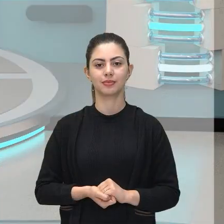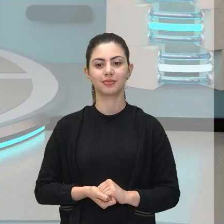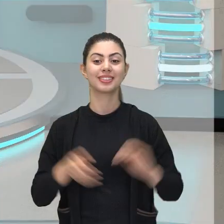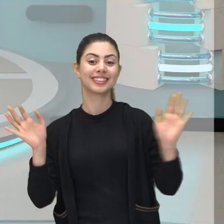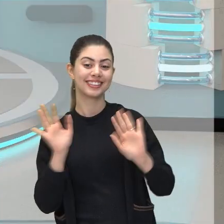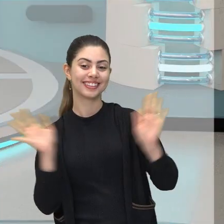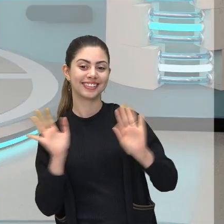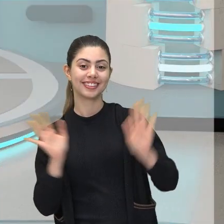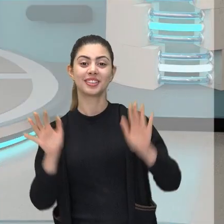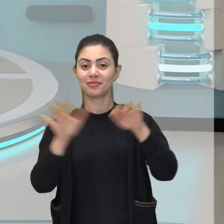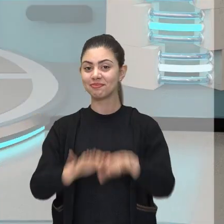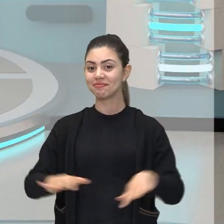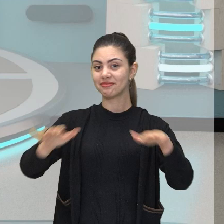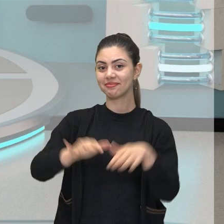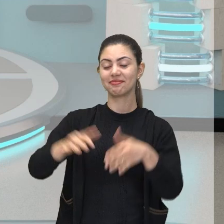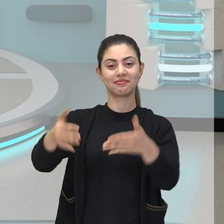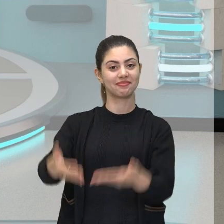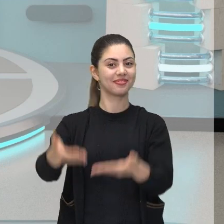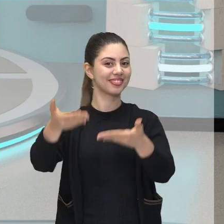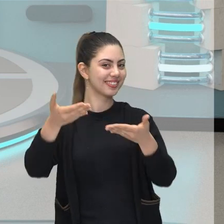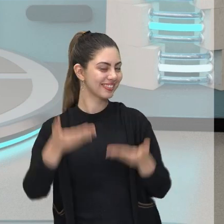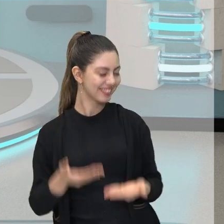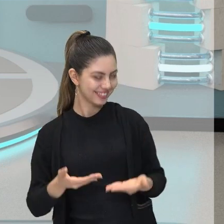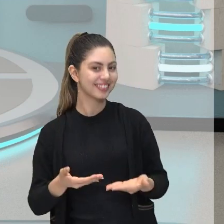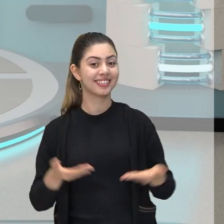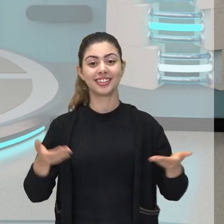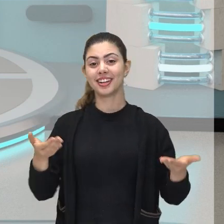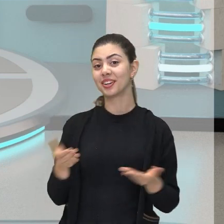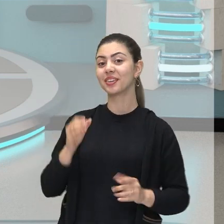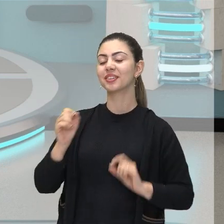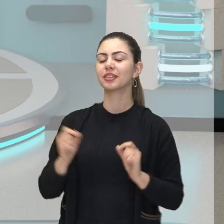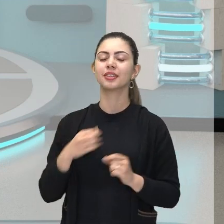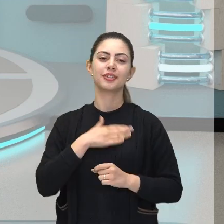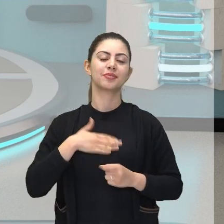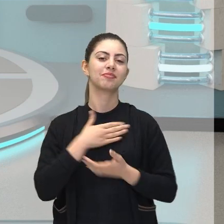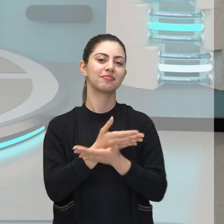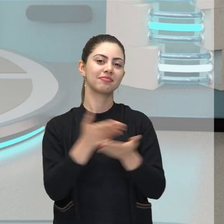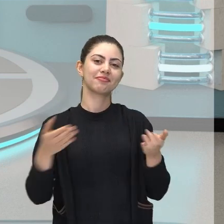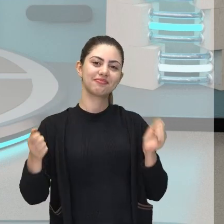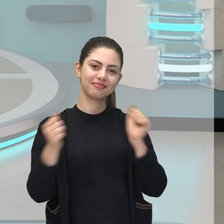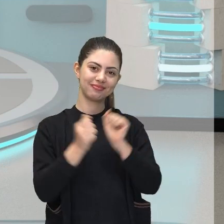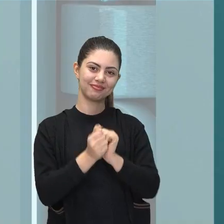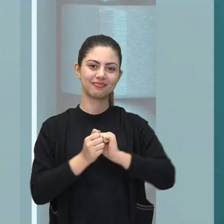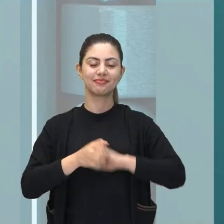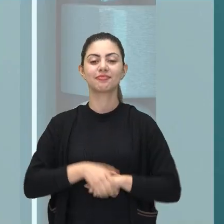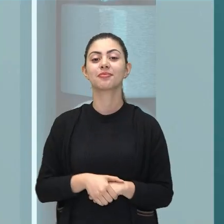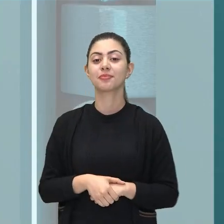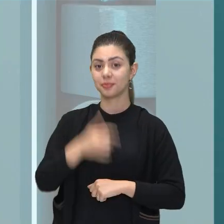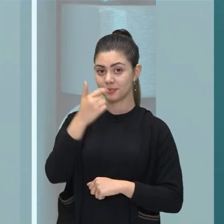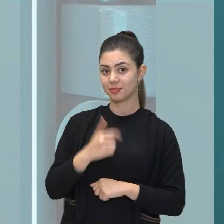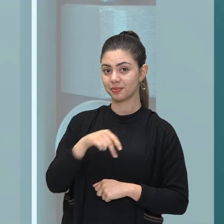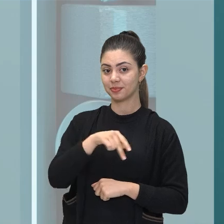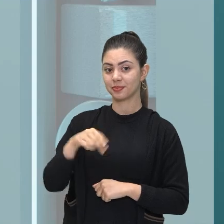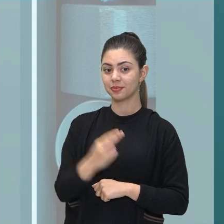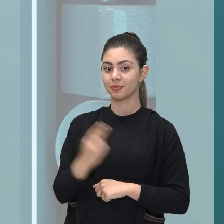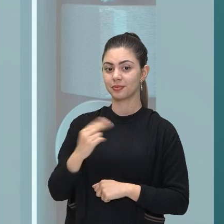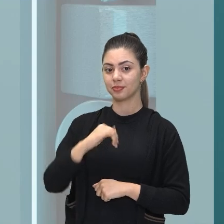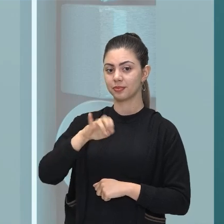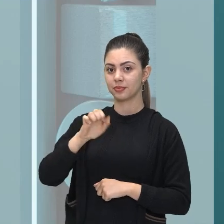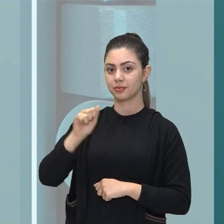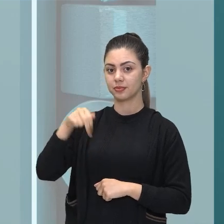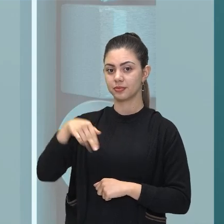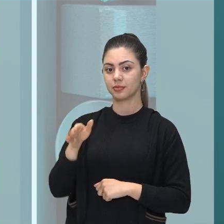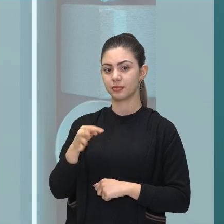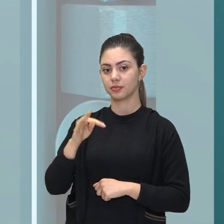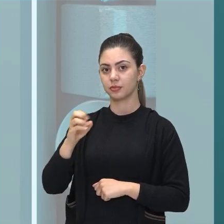Olá, olá! Sejam todos muito bem-vindos. É um prazer ter todos vocês aqui. Eu sou o professor Jean Torres, do componente